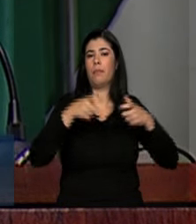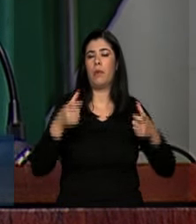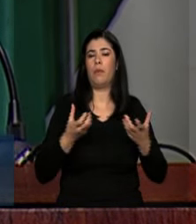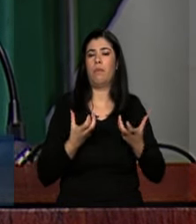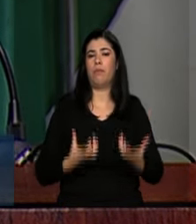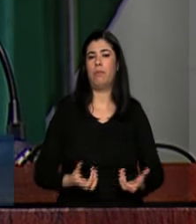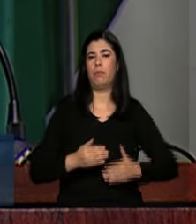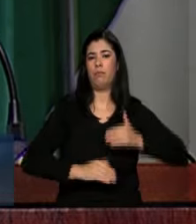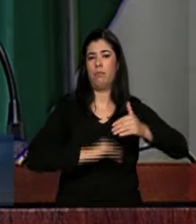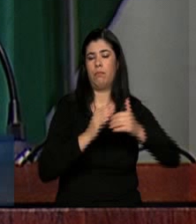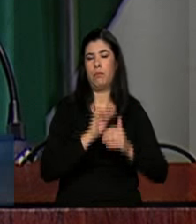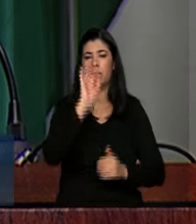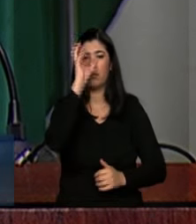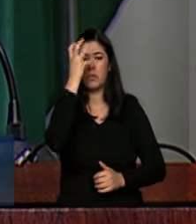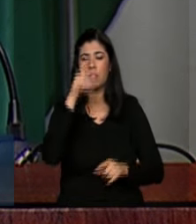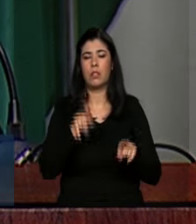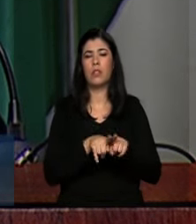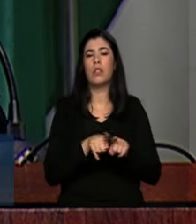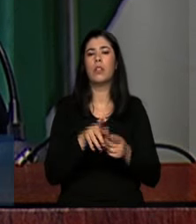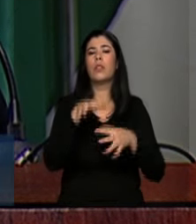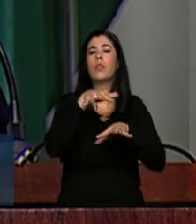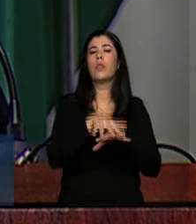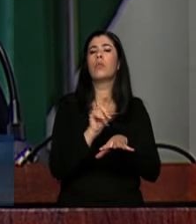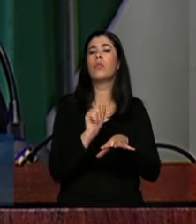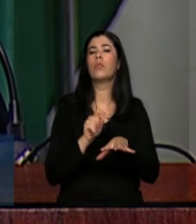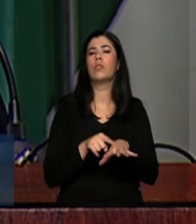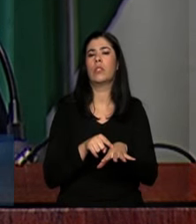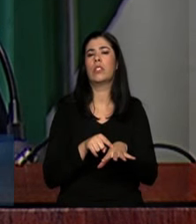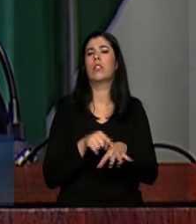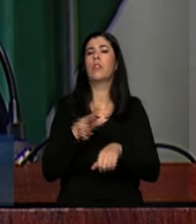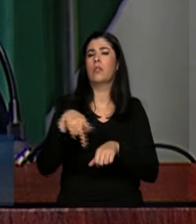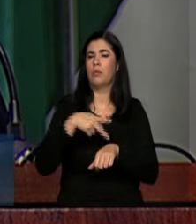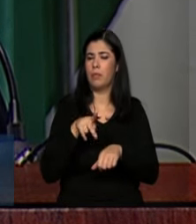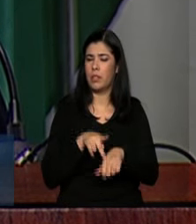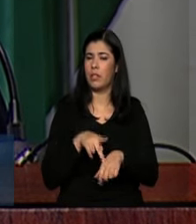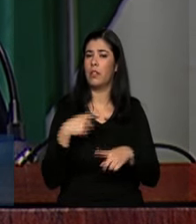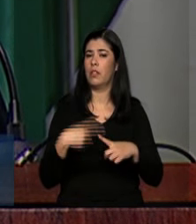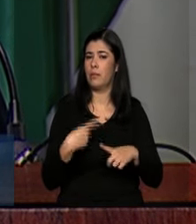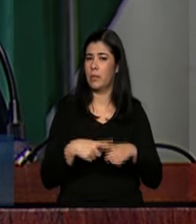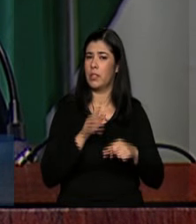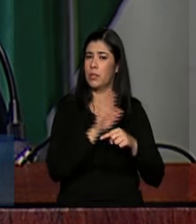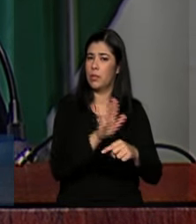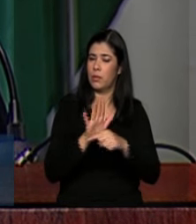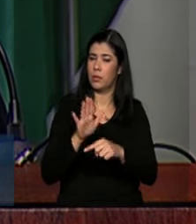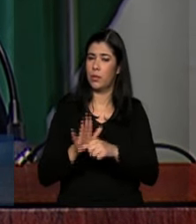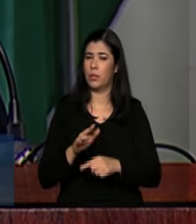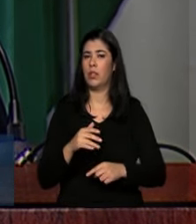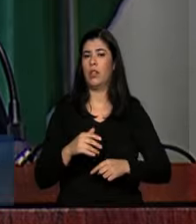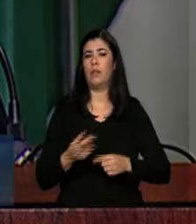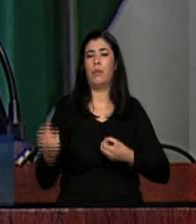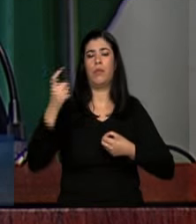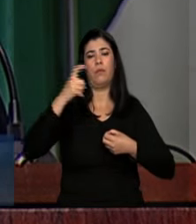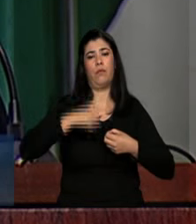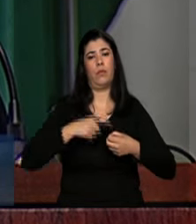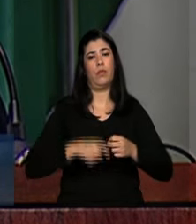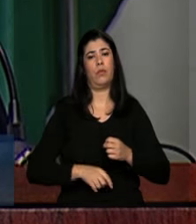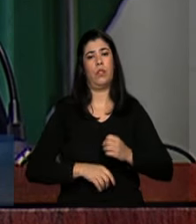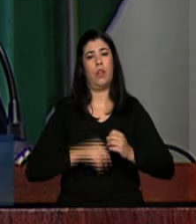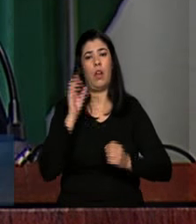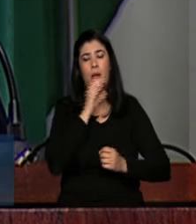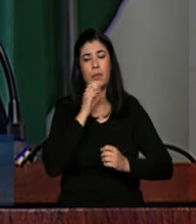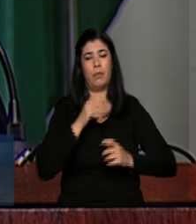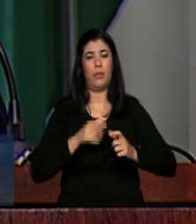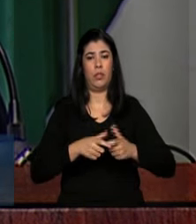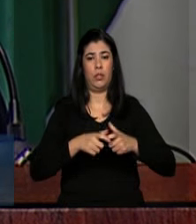no processo decisório, inclusive porque esses países têm dado importante contribuição para a retomada do crescimento